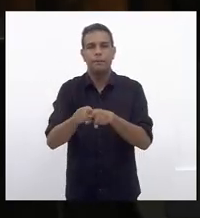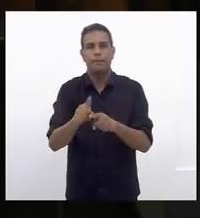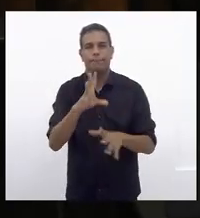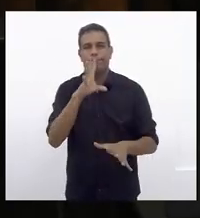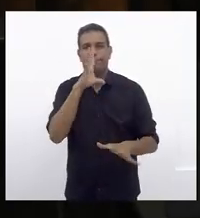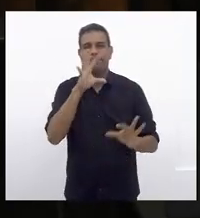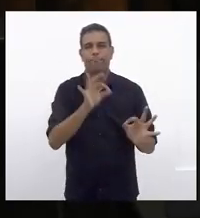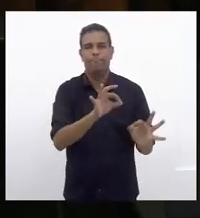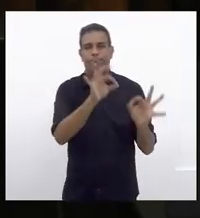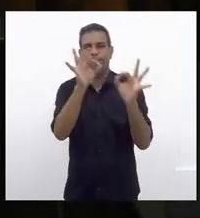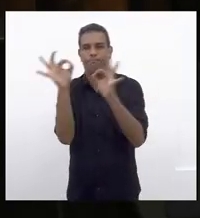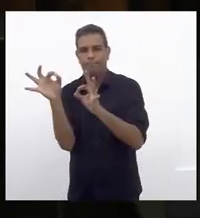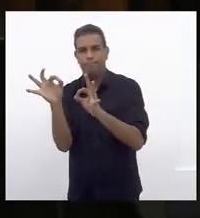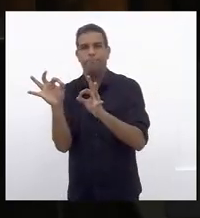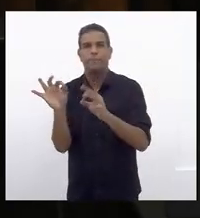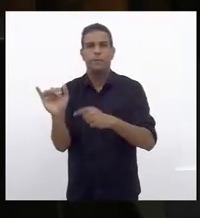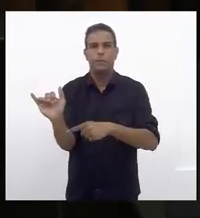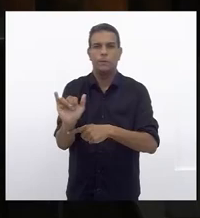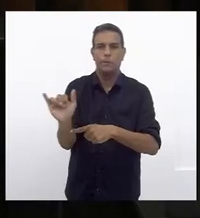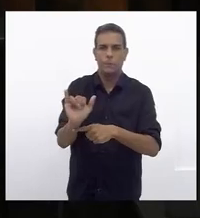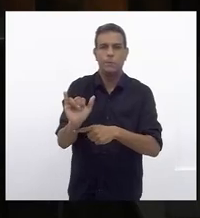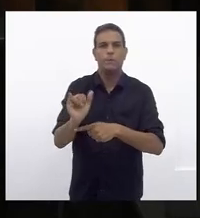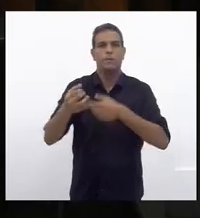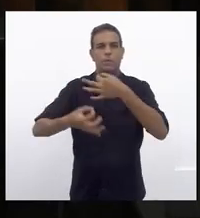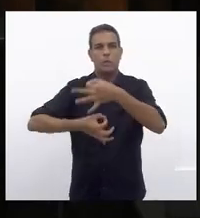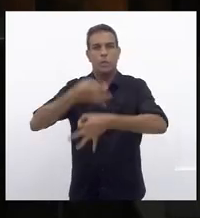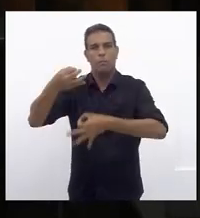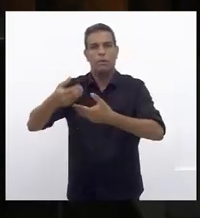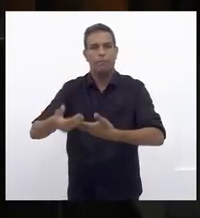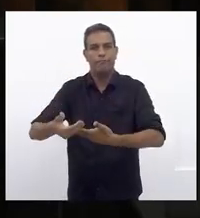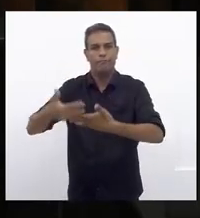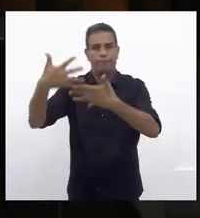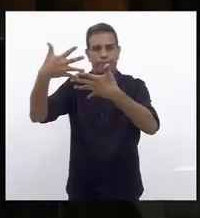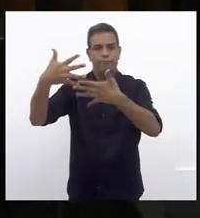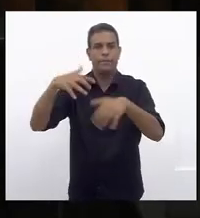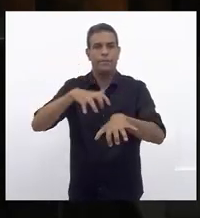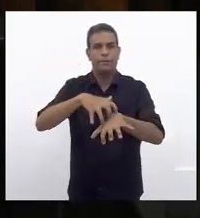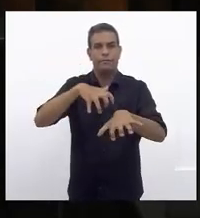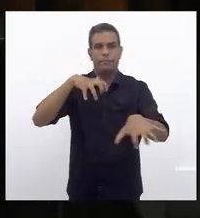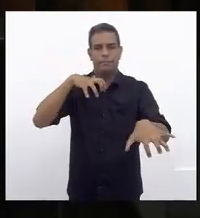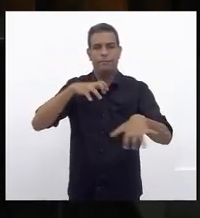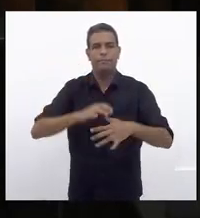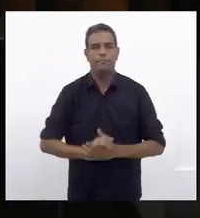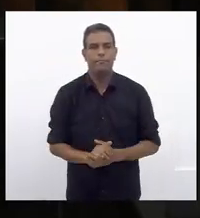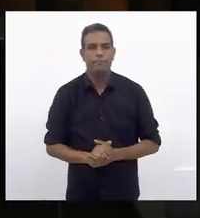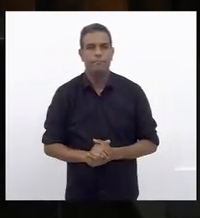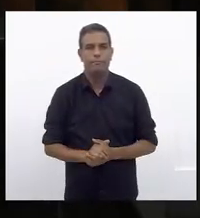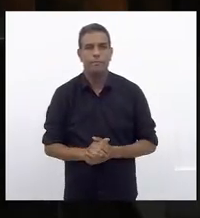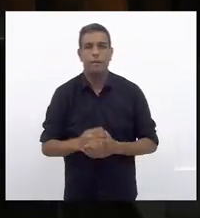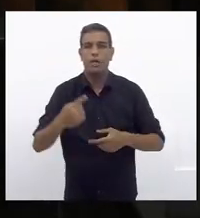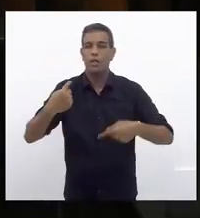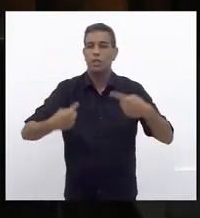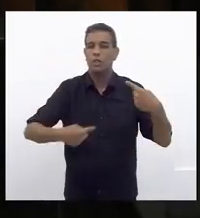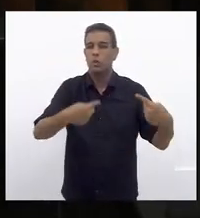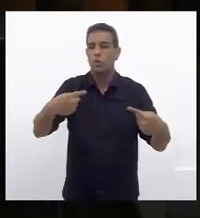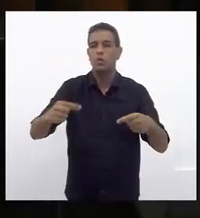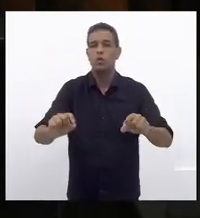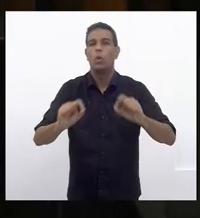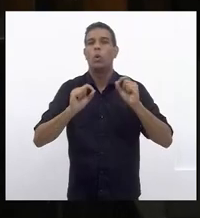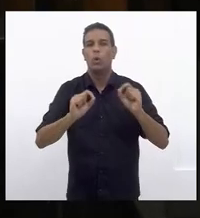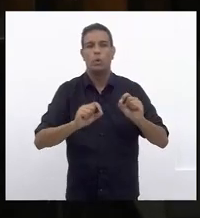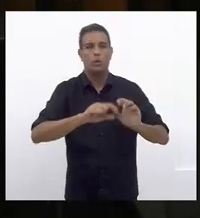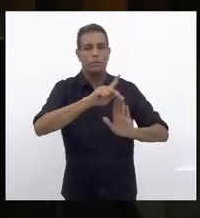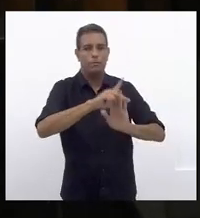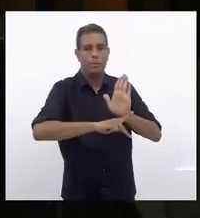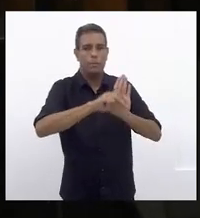e acompanham, opinam e votam de forma remota. Vamos discutir o projeto